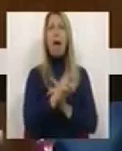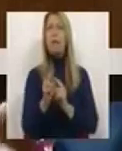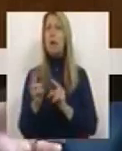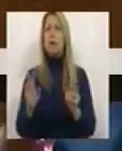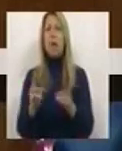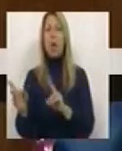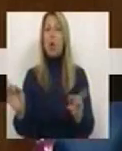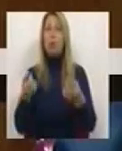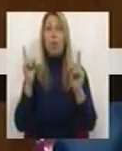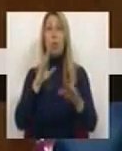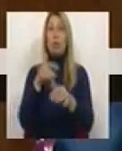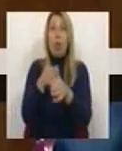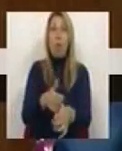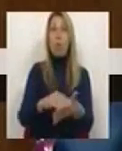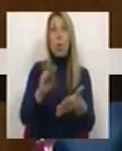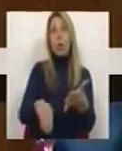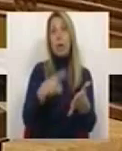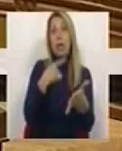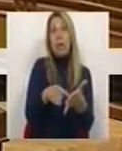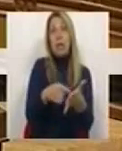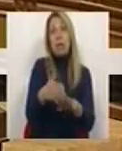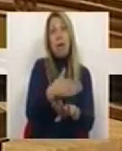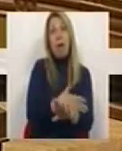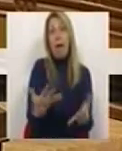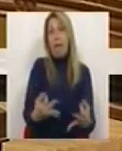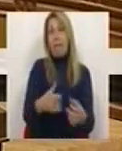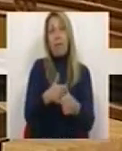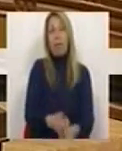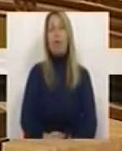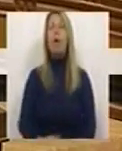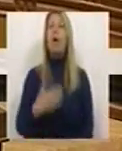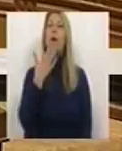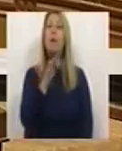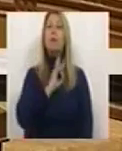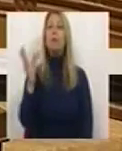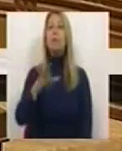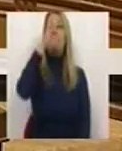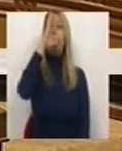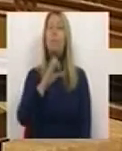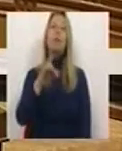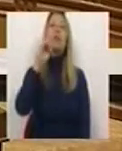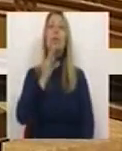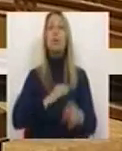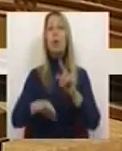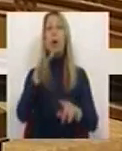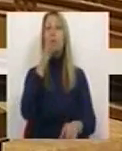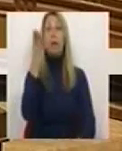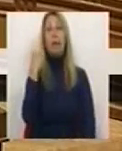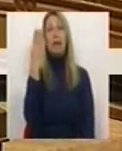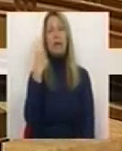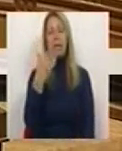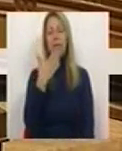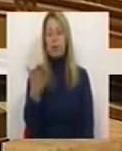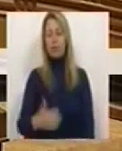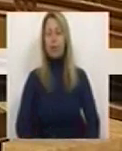cumprimento contratual daquilo que estava contratado. Muito obrigado, Sr. Obrigado, Sr. Primeiro-Ministro. A palavra, a Sra. Deputada Catarina Martins, faz